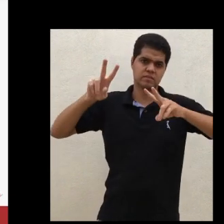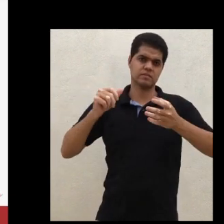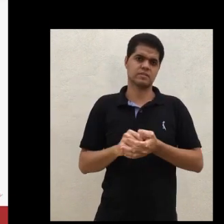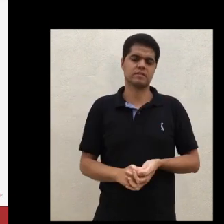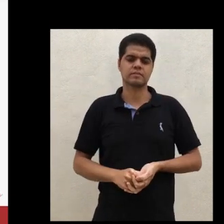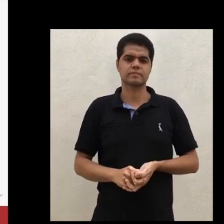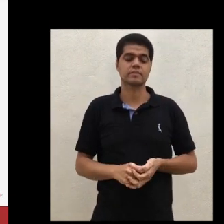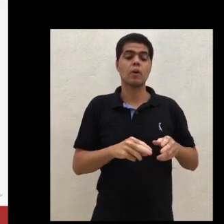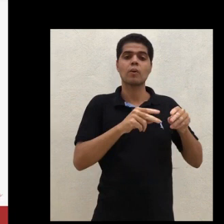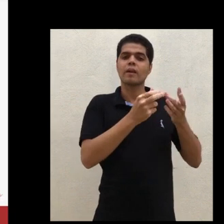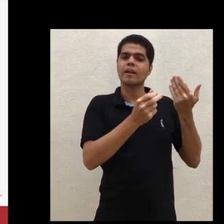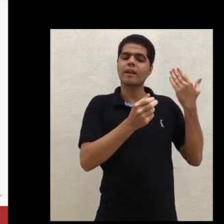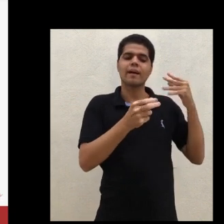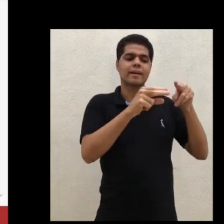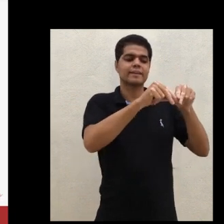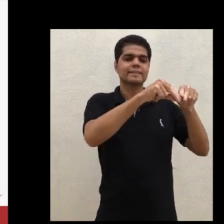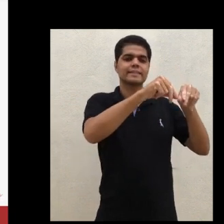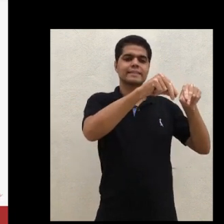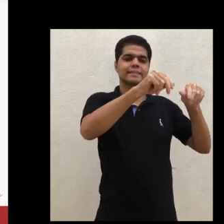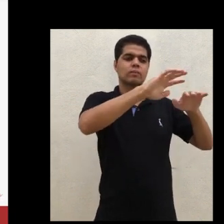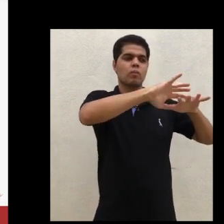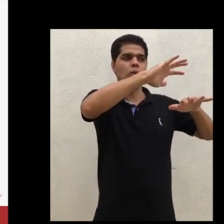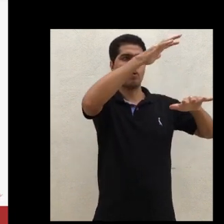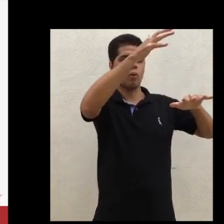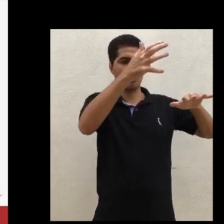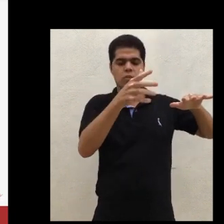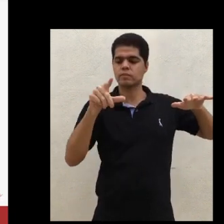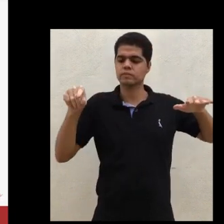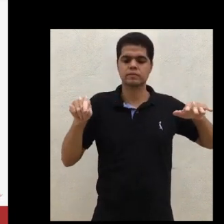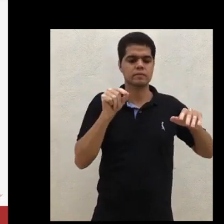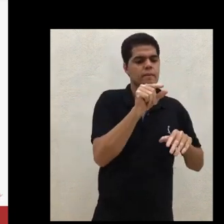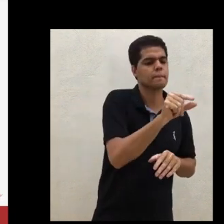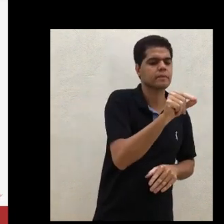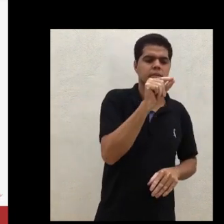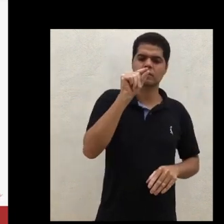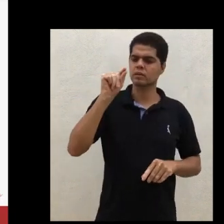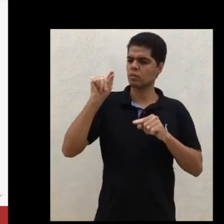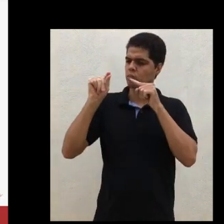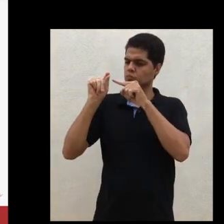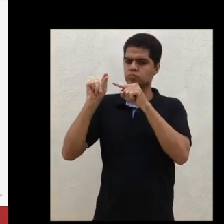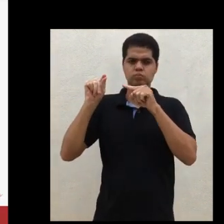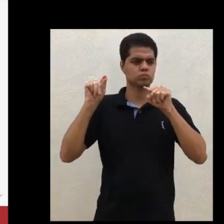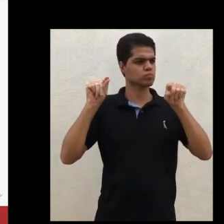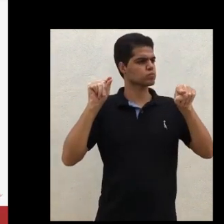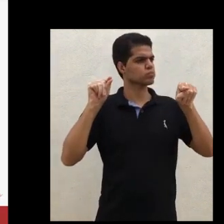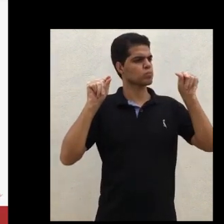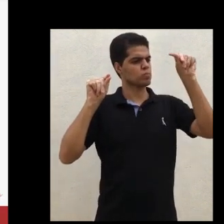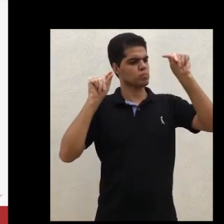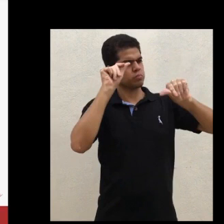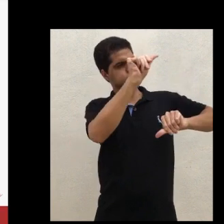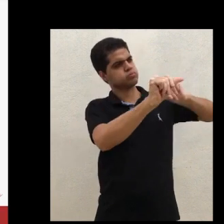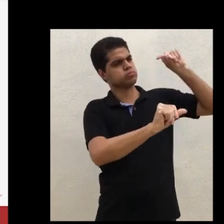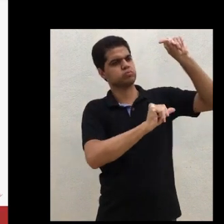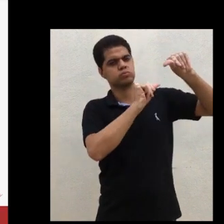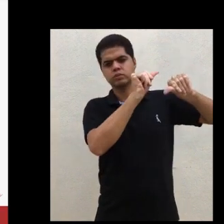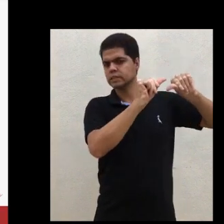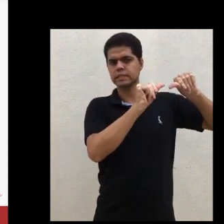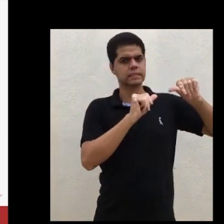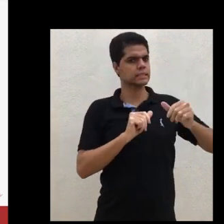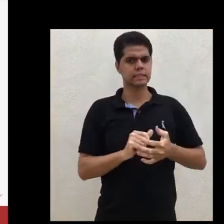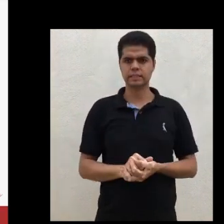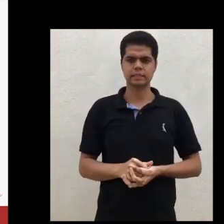Ó. Um único grão de areia, ele não afeta imediatamente a classificação de um monte de